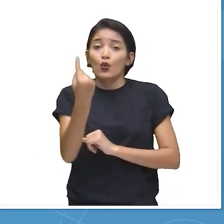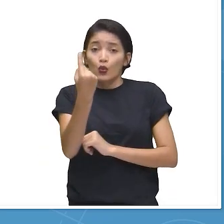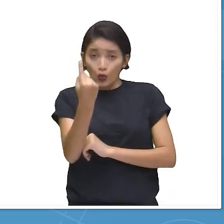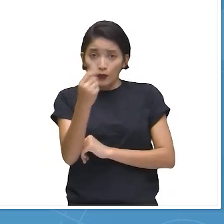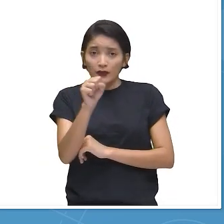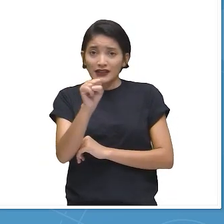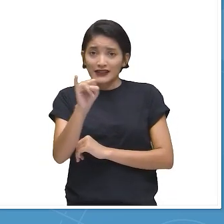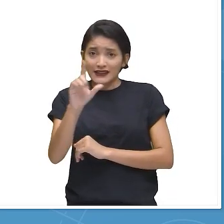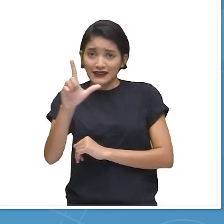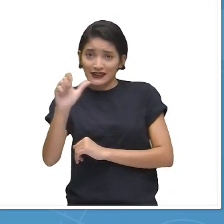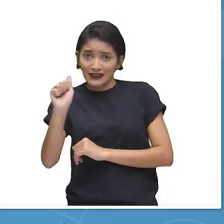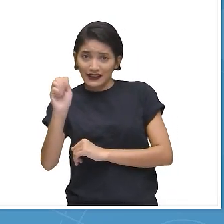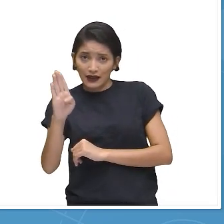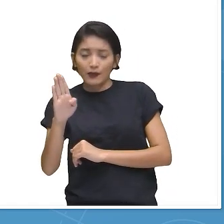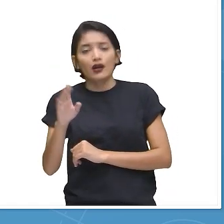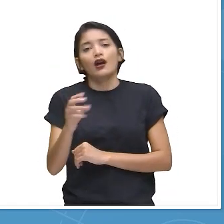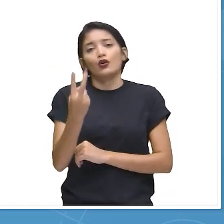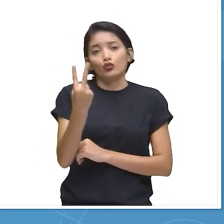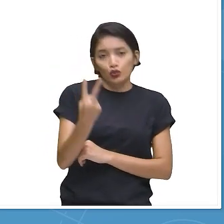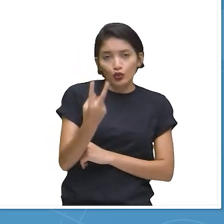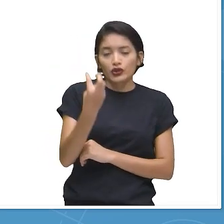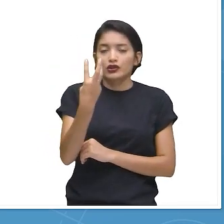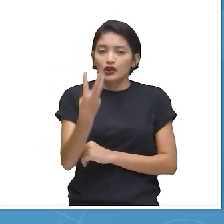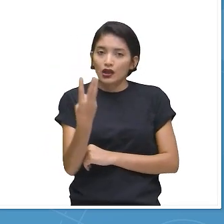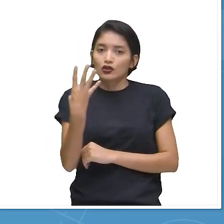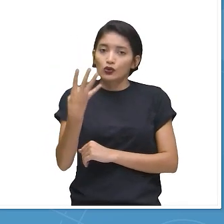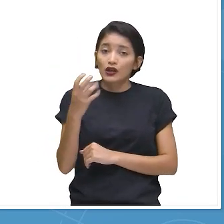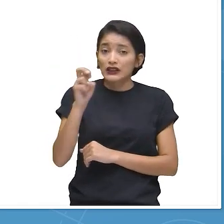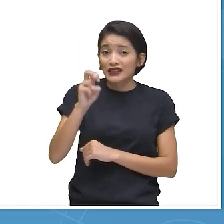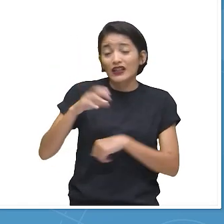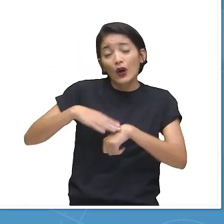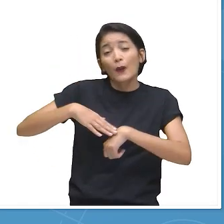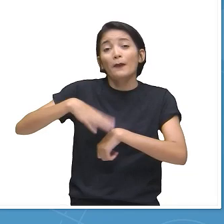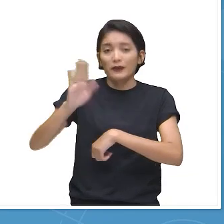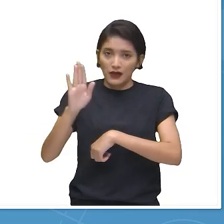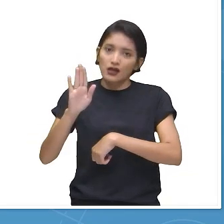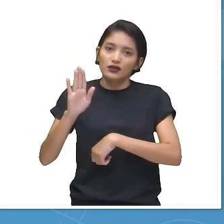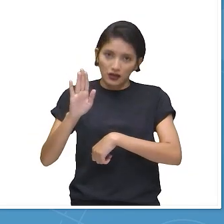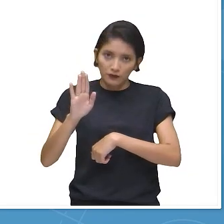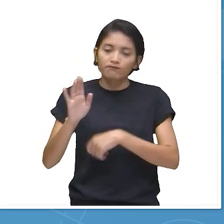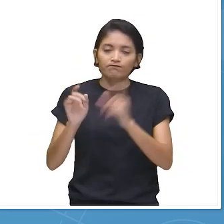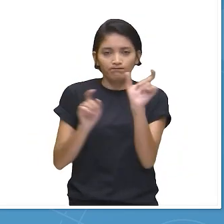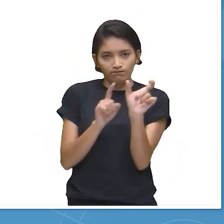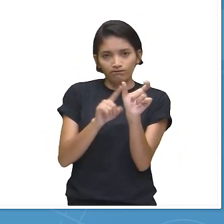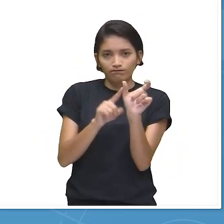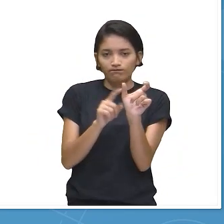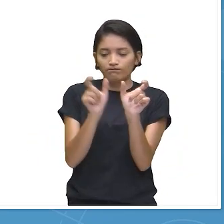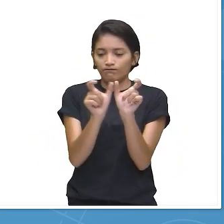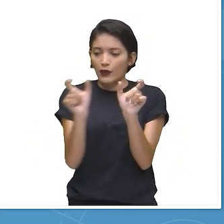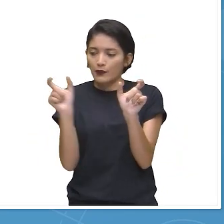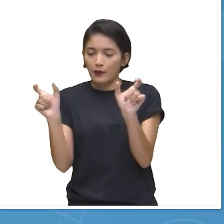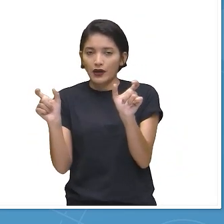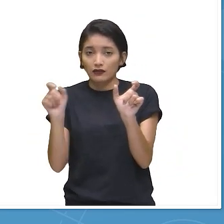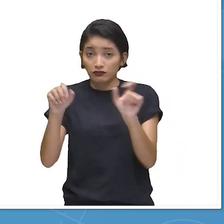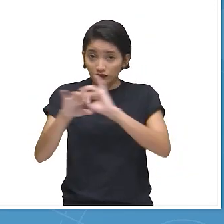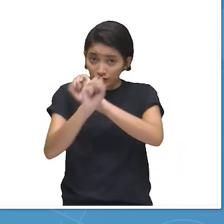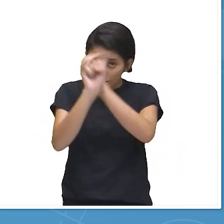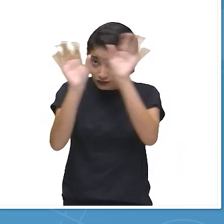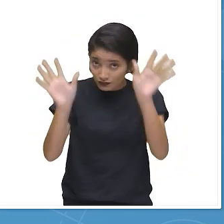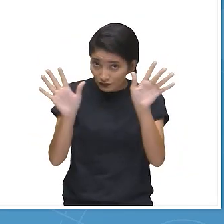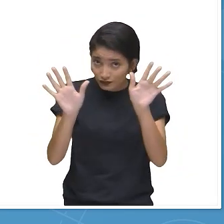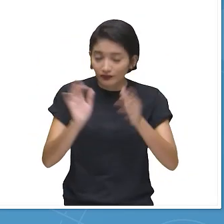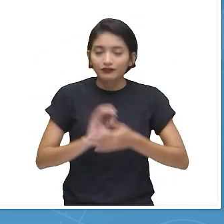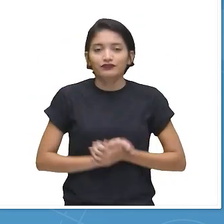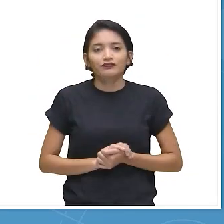sílaba, ou por 2, ou por 3, ou ainda por 4 ou mais sílabas. Isso ficou claro para você? Ficou?